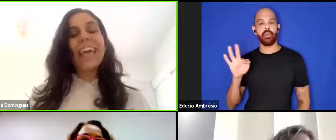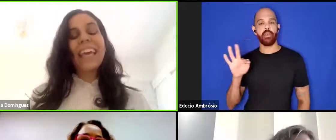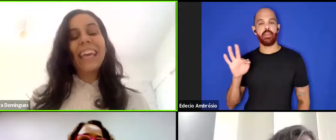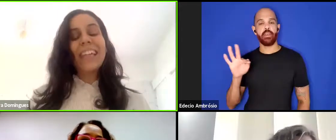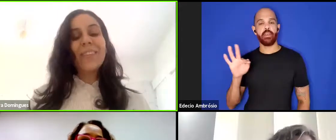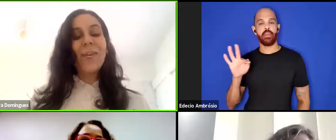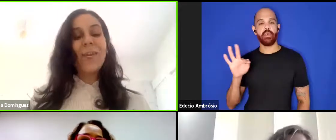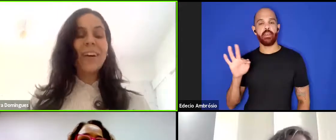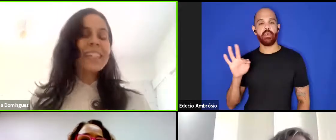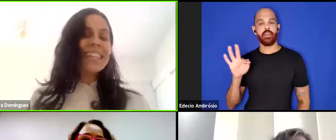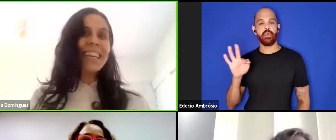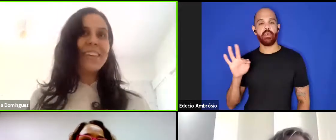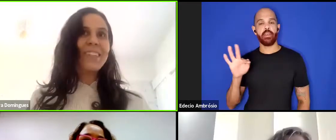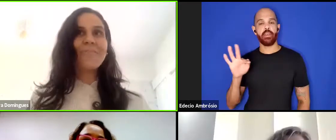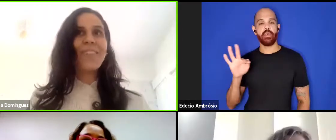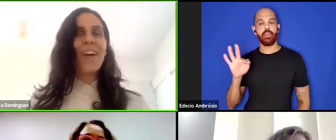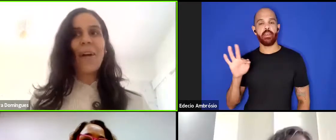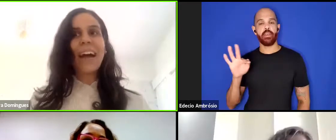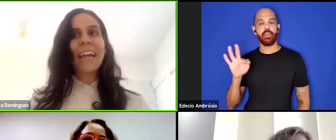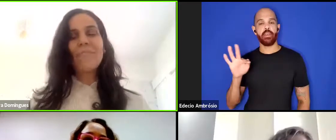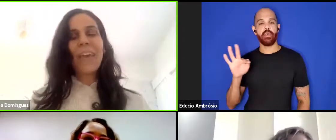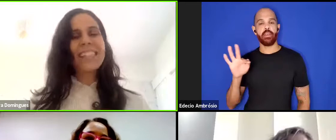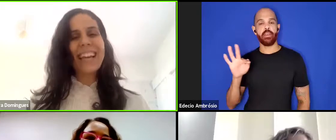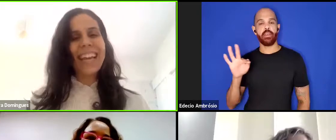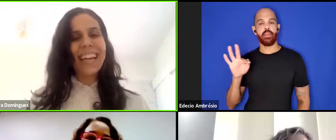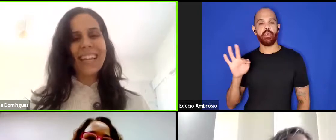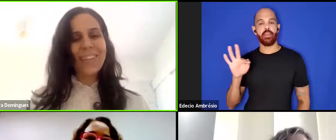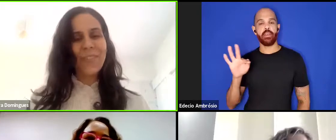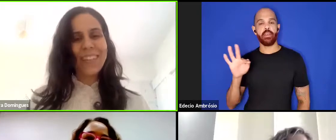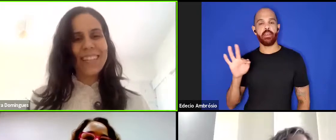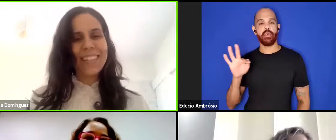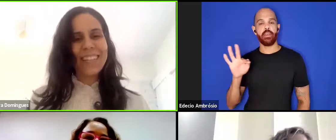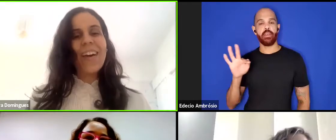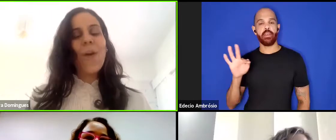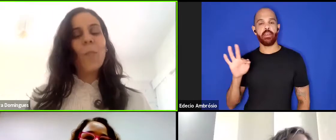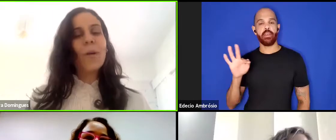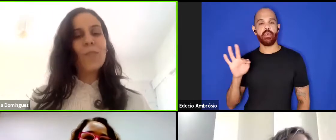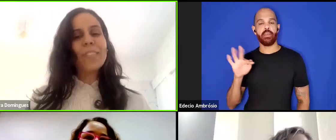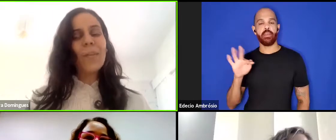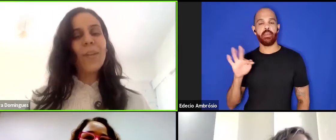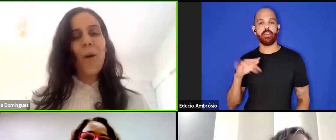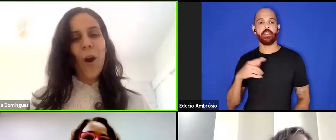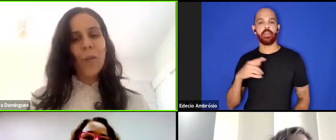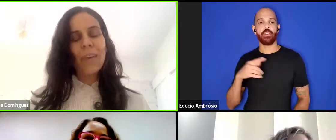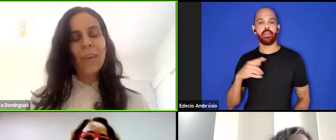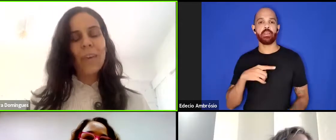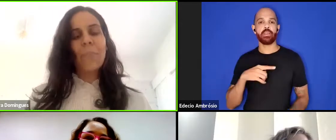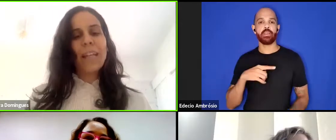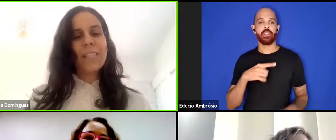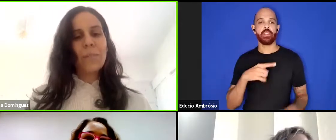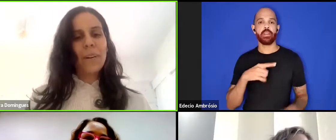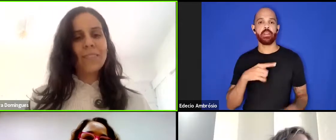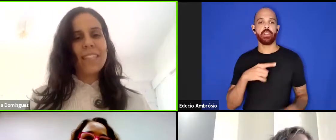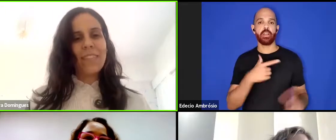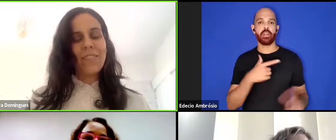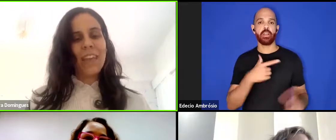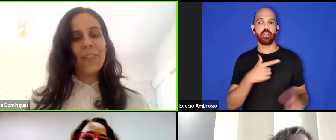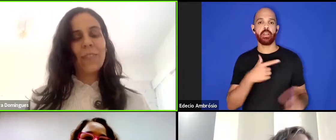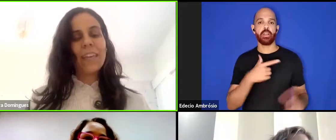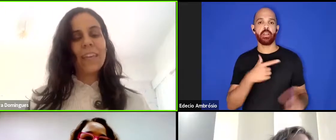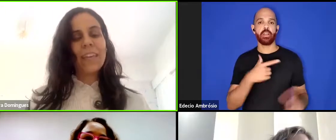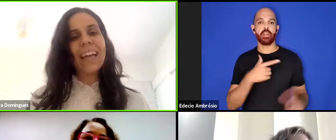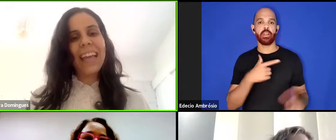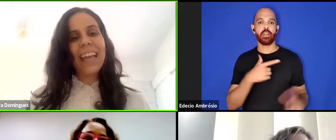pública e estou, assim, com a imensa alegria no coração, com uma emoção enorme estar participando